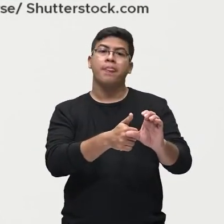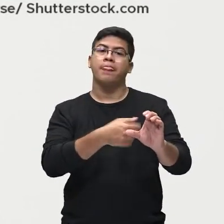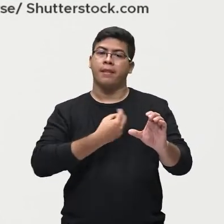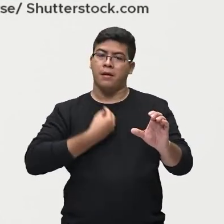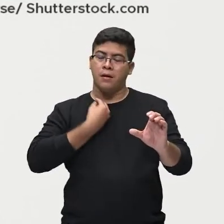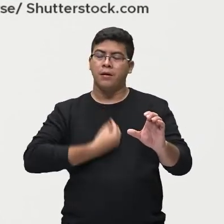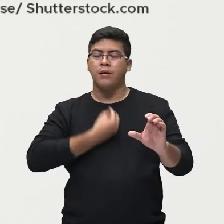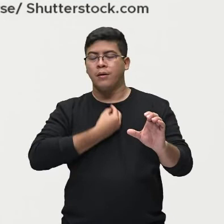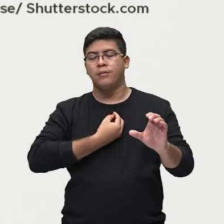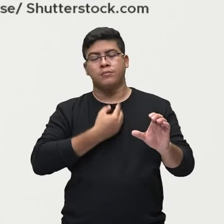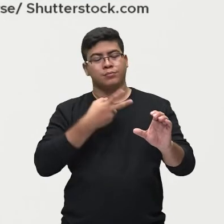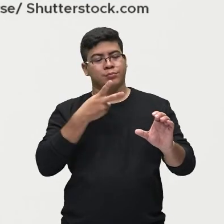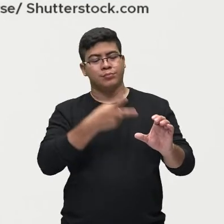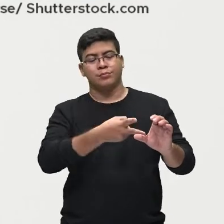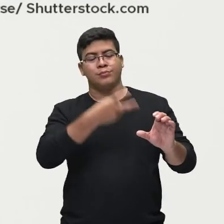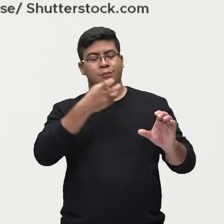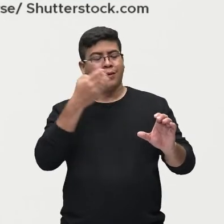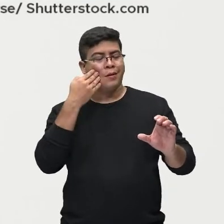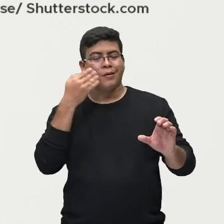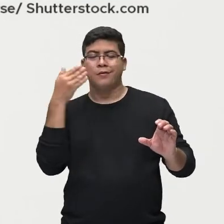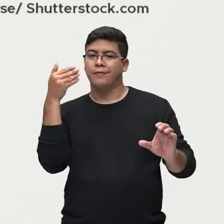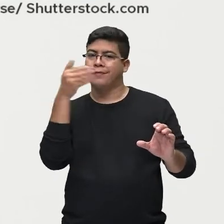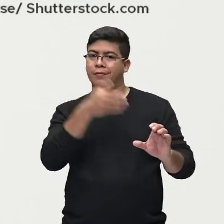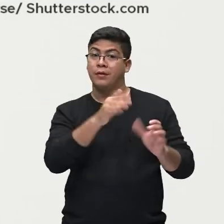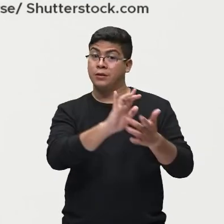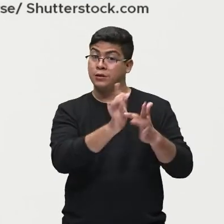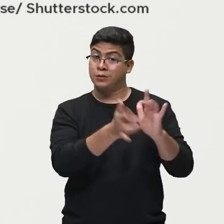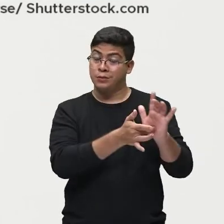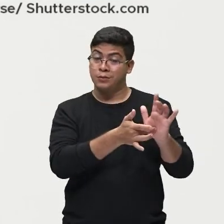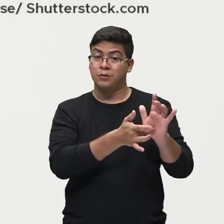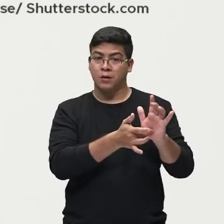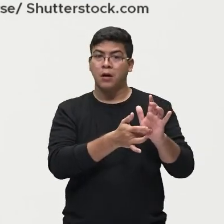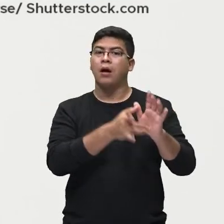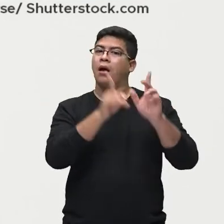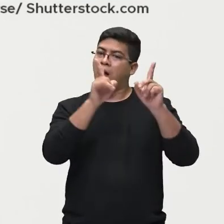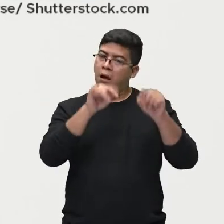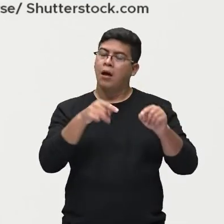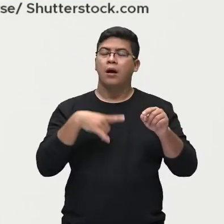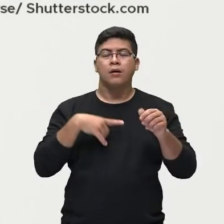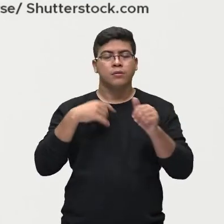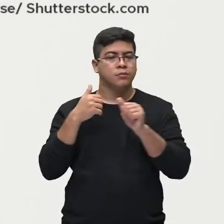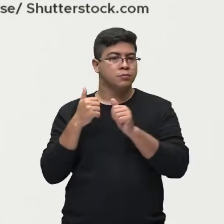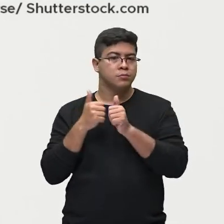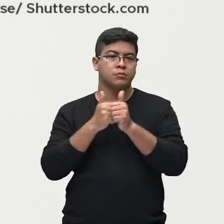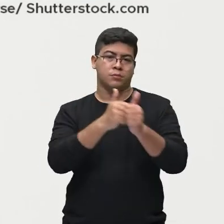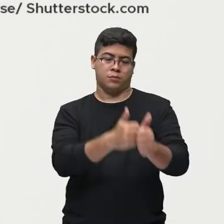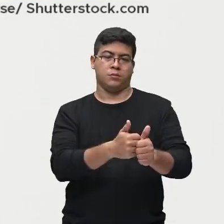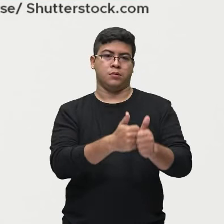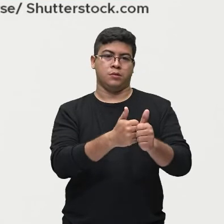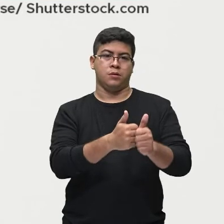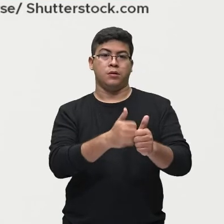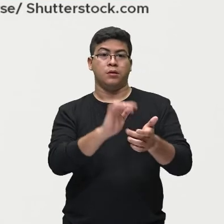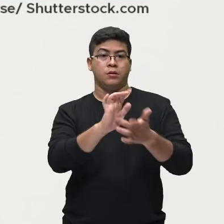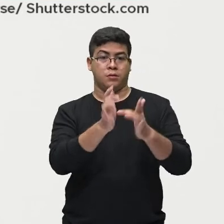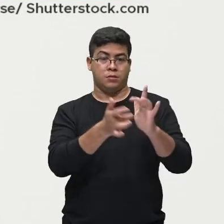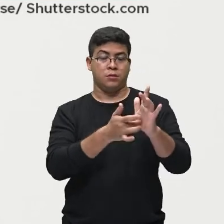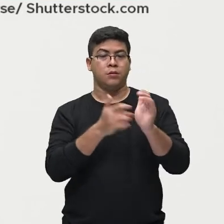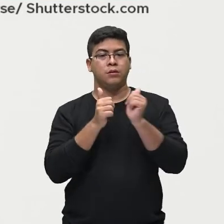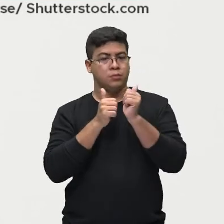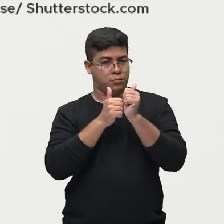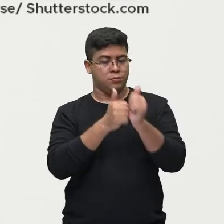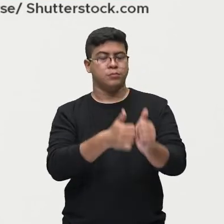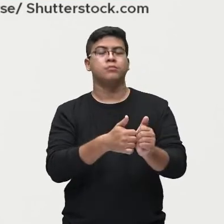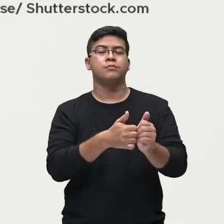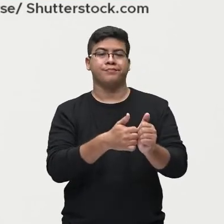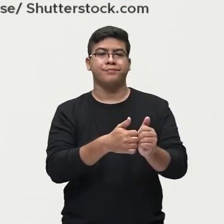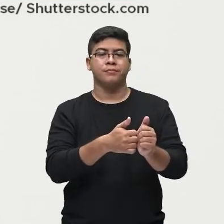de fazer o bem. Eu diria mais, fazer o bem sem ver a quem. A vovó já falava isso, né?